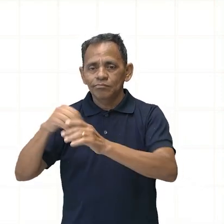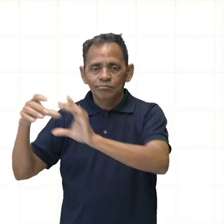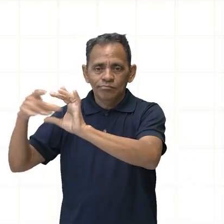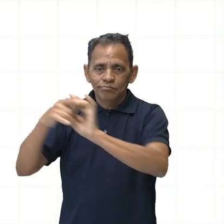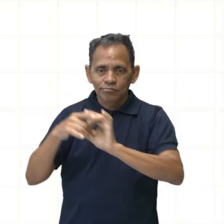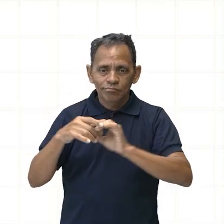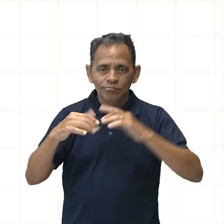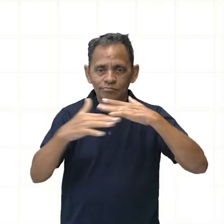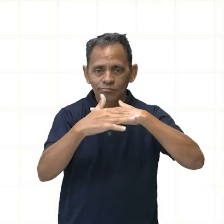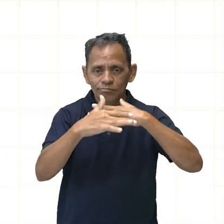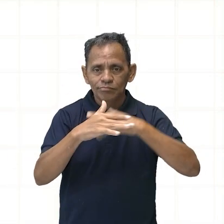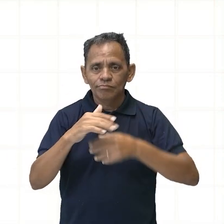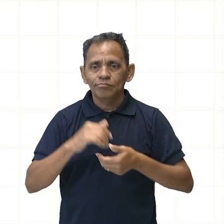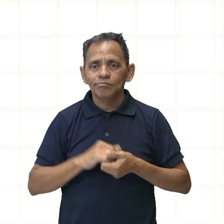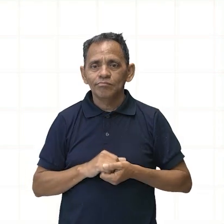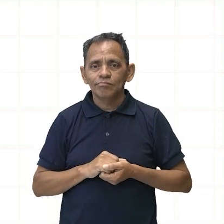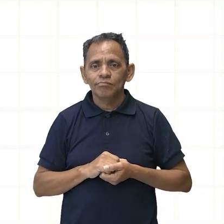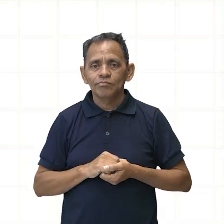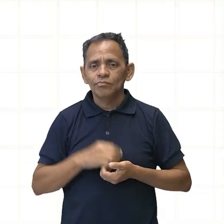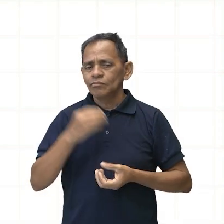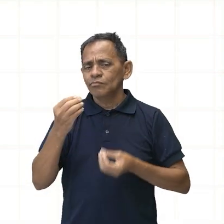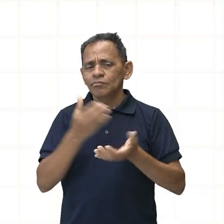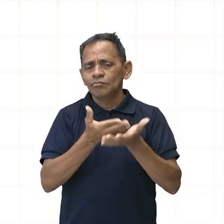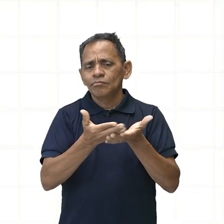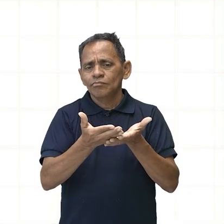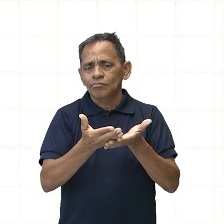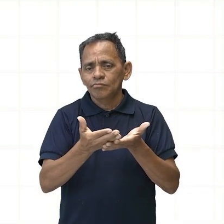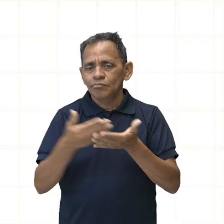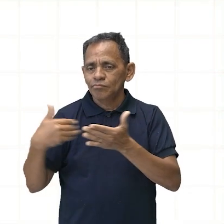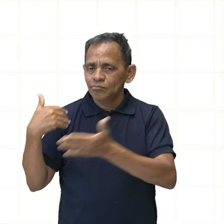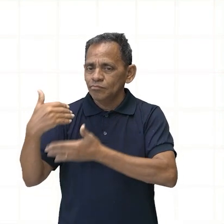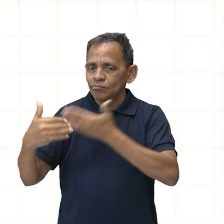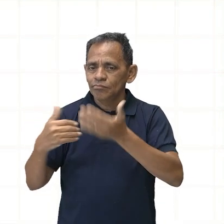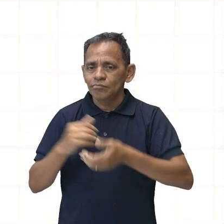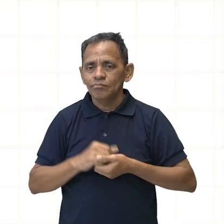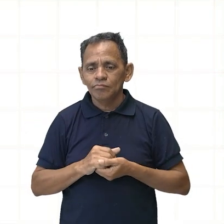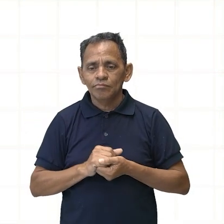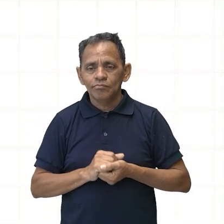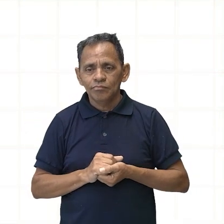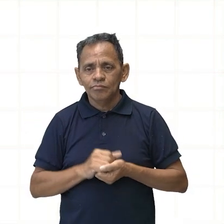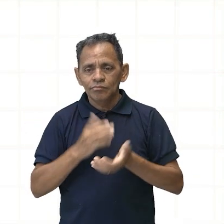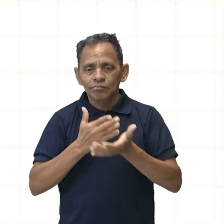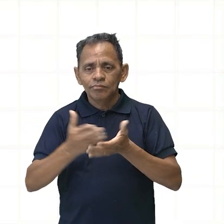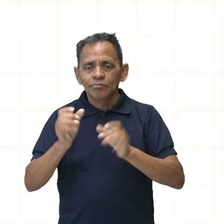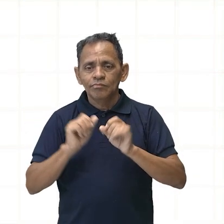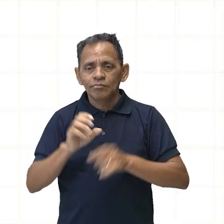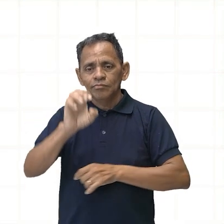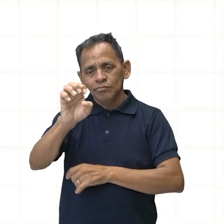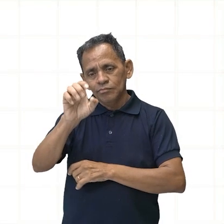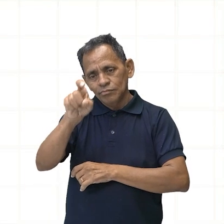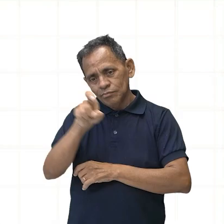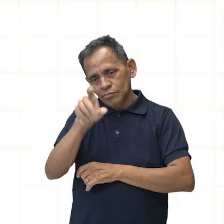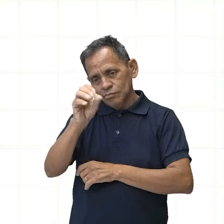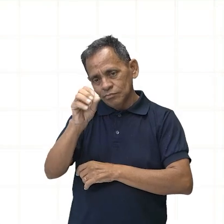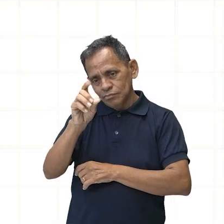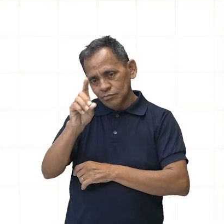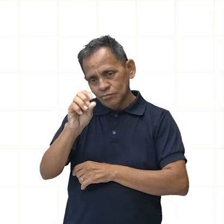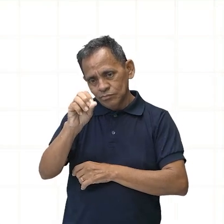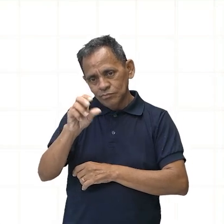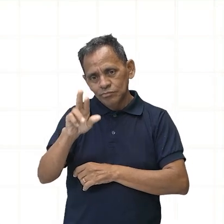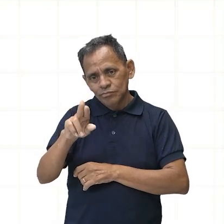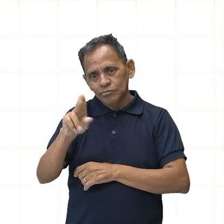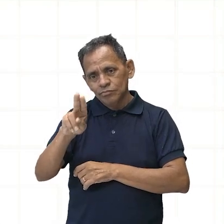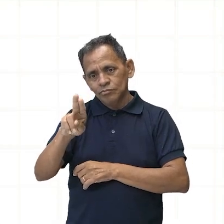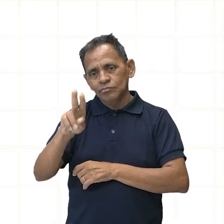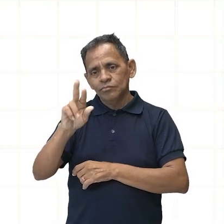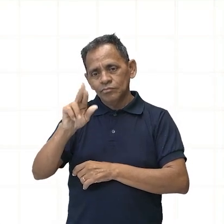cidades. Bem, como se deu esse processo, né? A partir do êxodo rural. E entendam sempre que êxodo rural é a saída